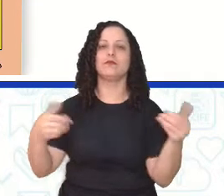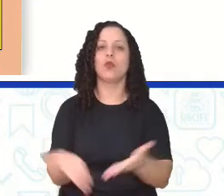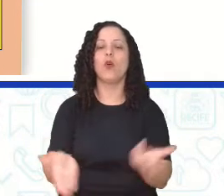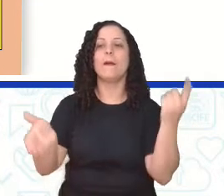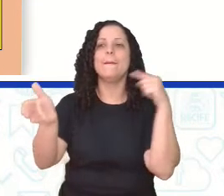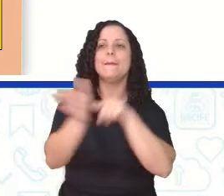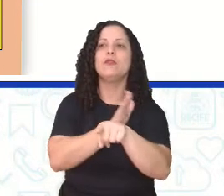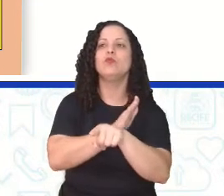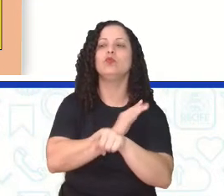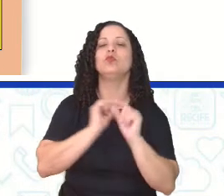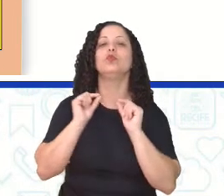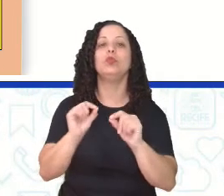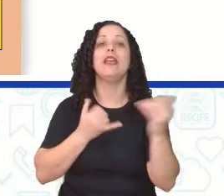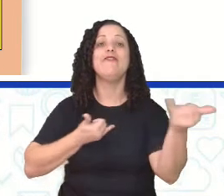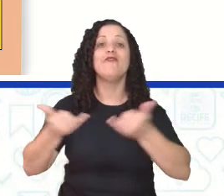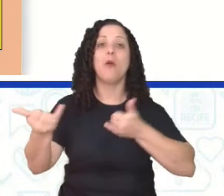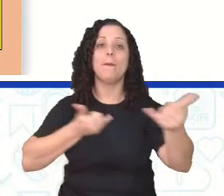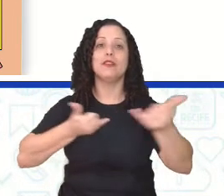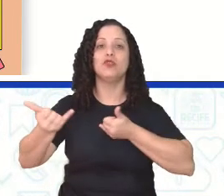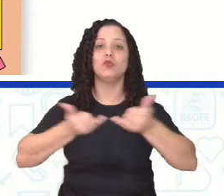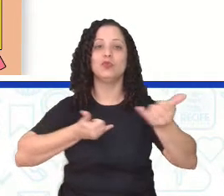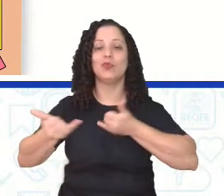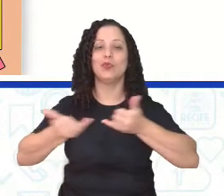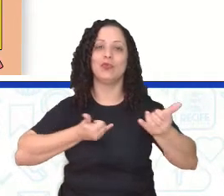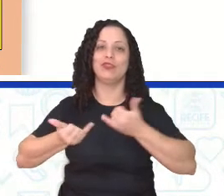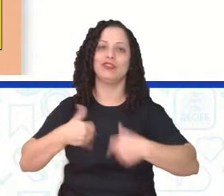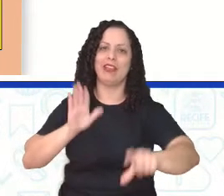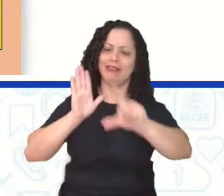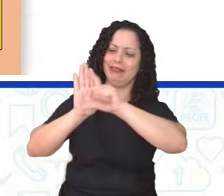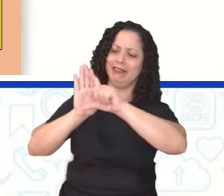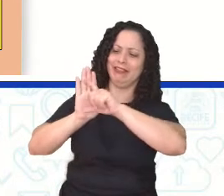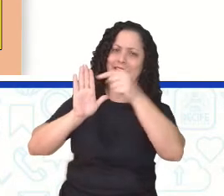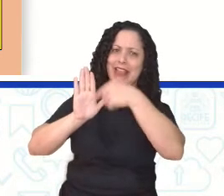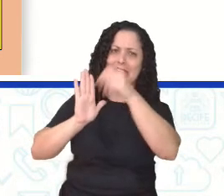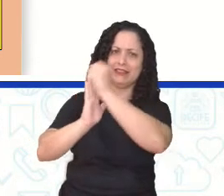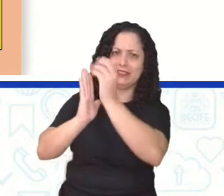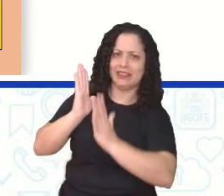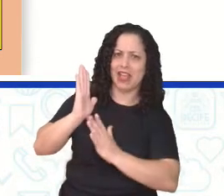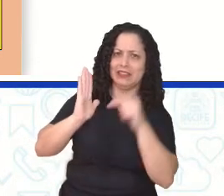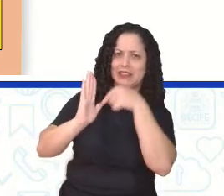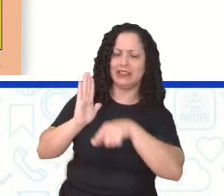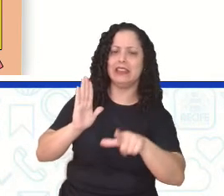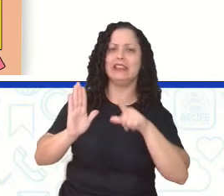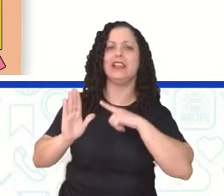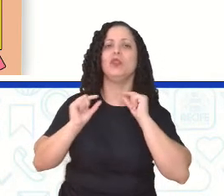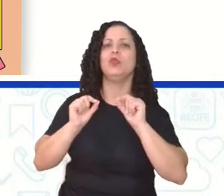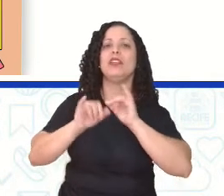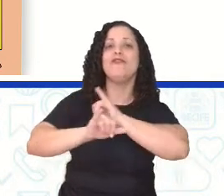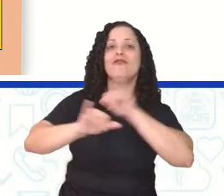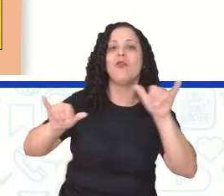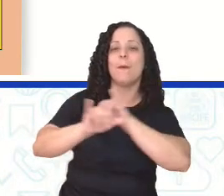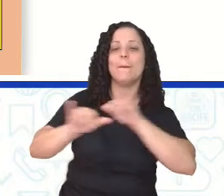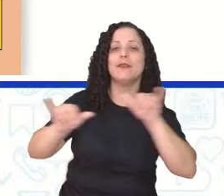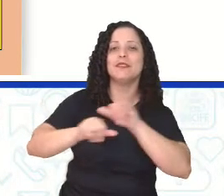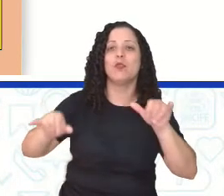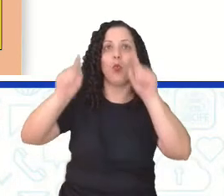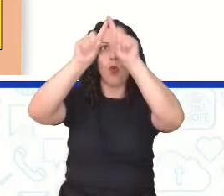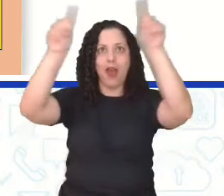as informações das questões. A figura representa um retângulo de